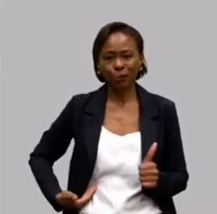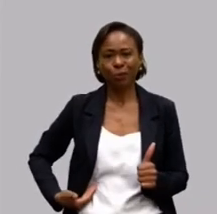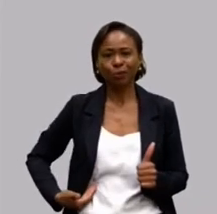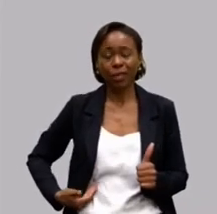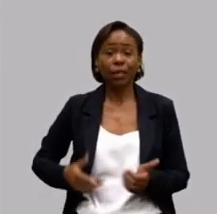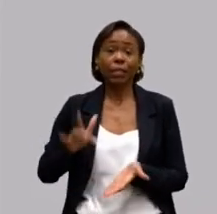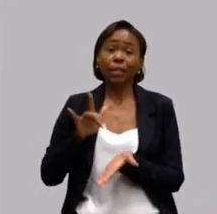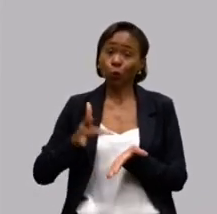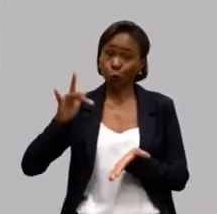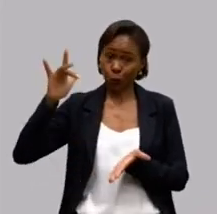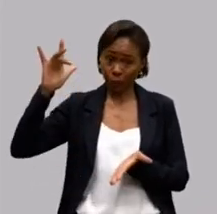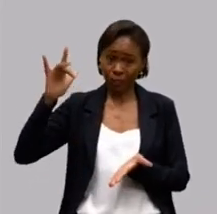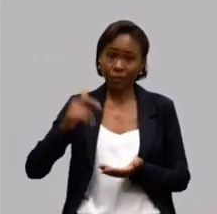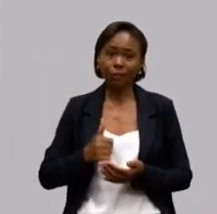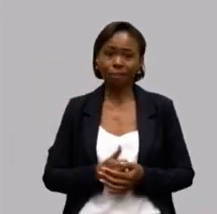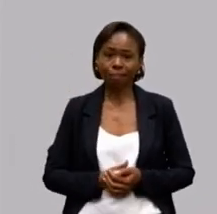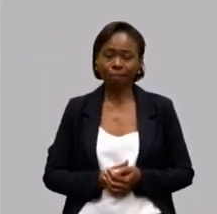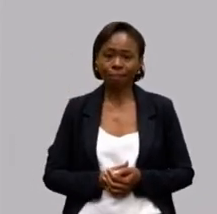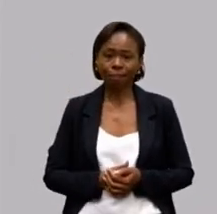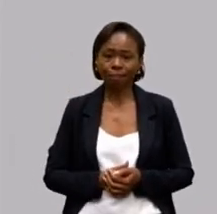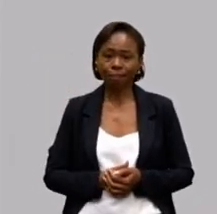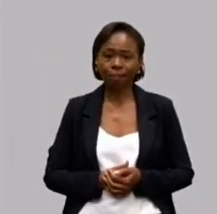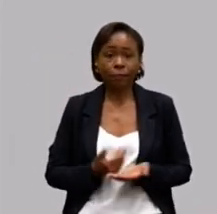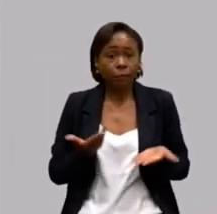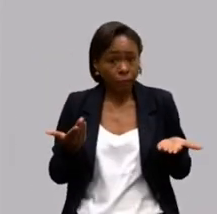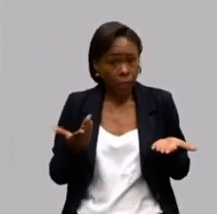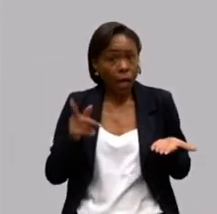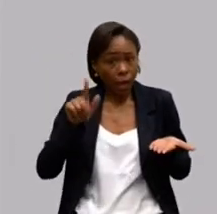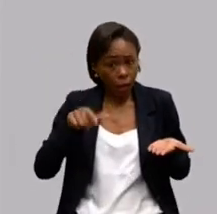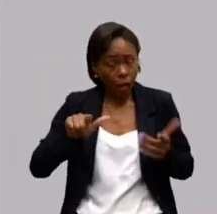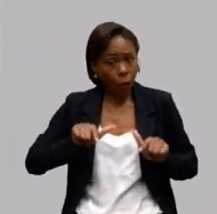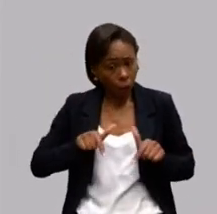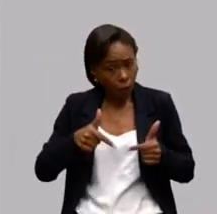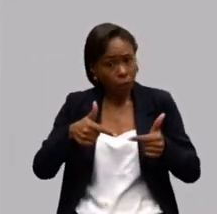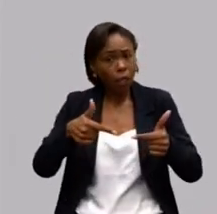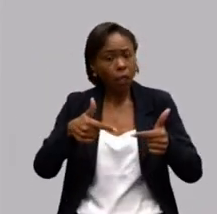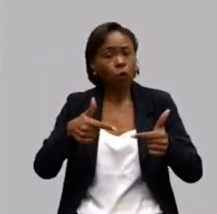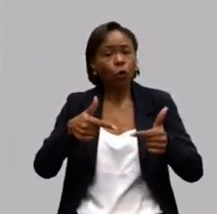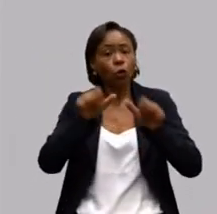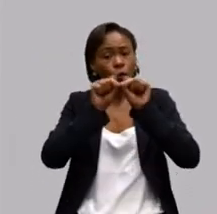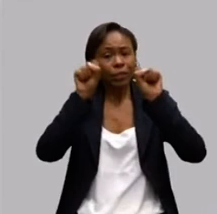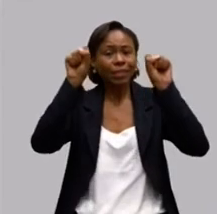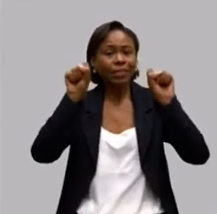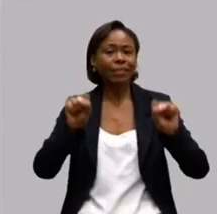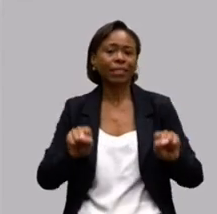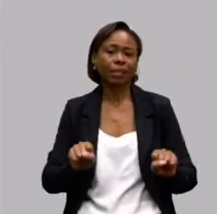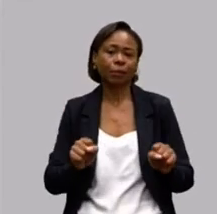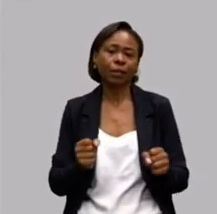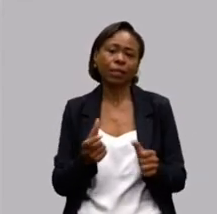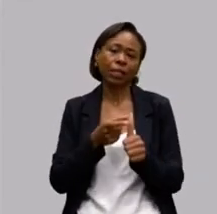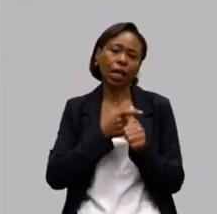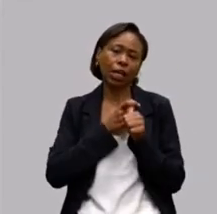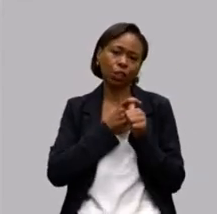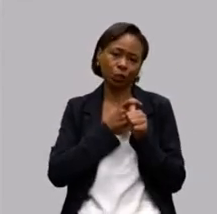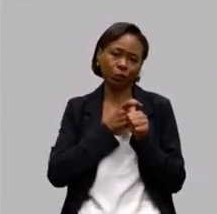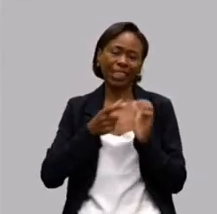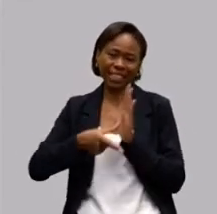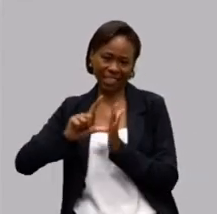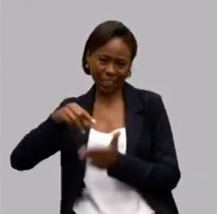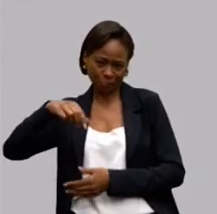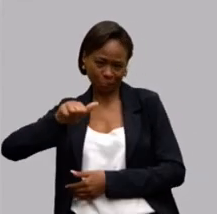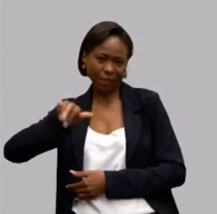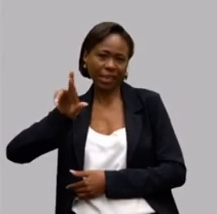Tesouro Nacional. Esta é a dinâmica do sistema da dívida que denomina a Maria Lúcia Patorelli. Pode